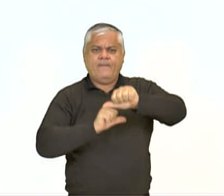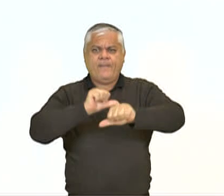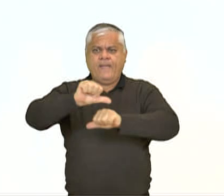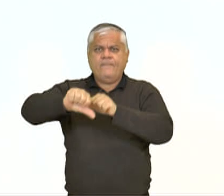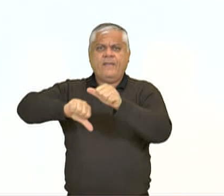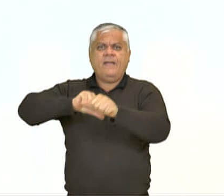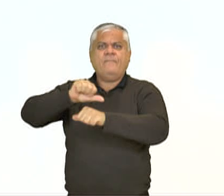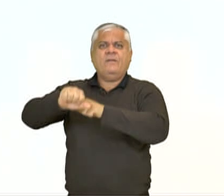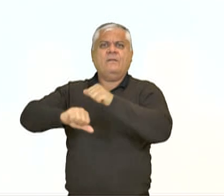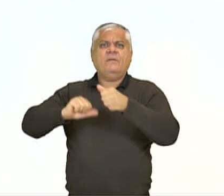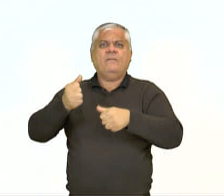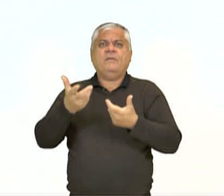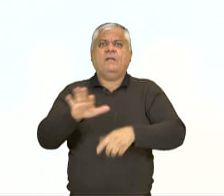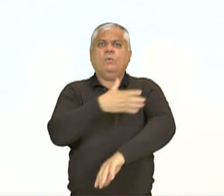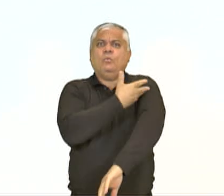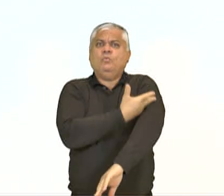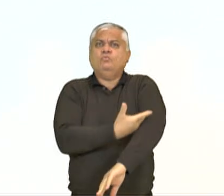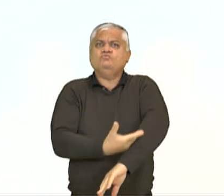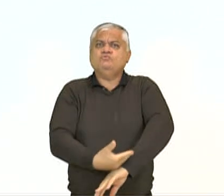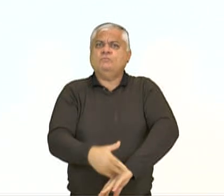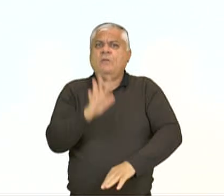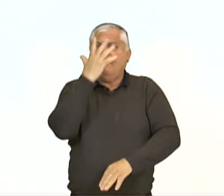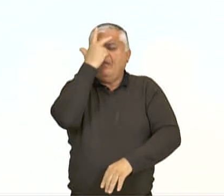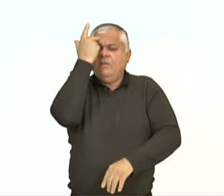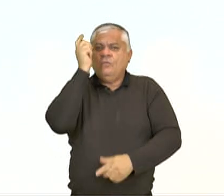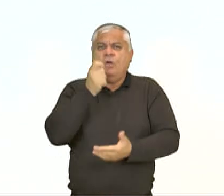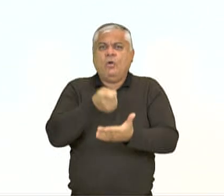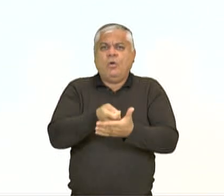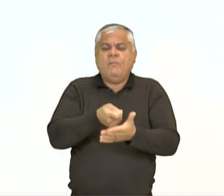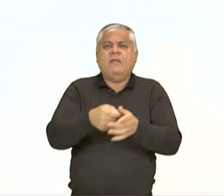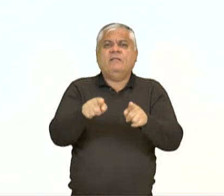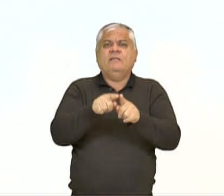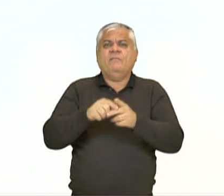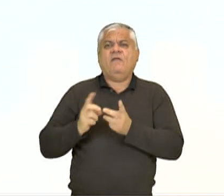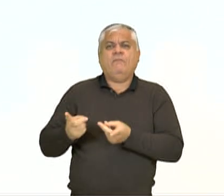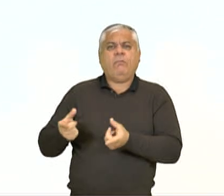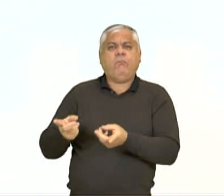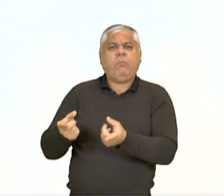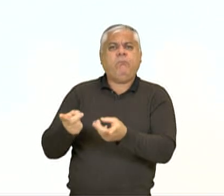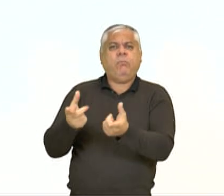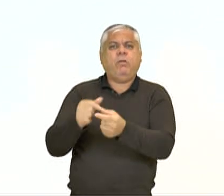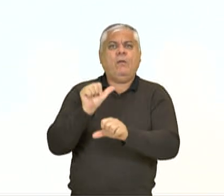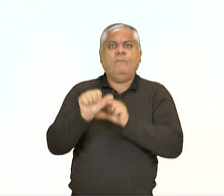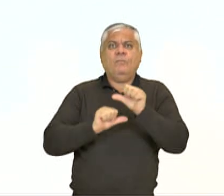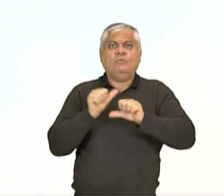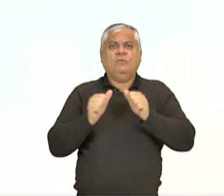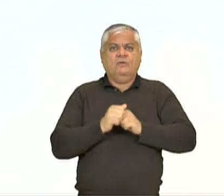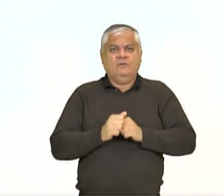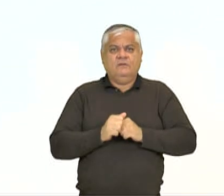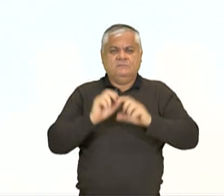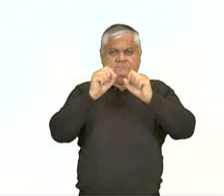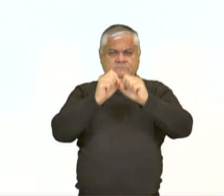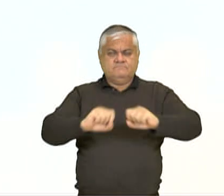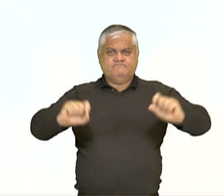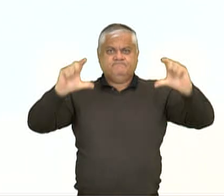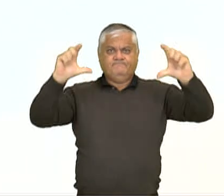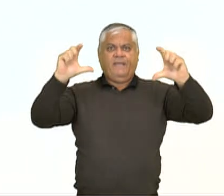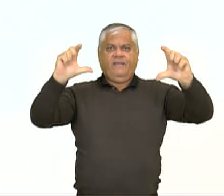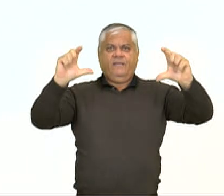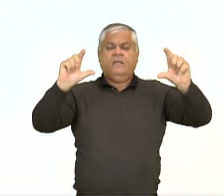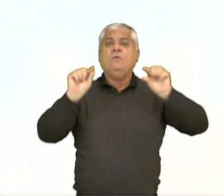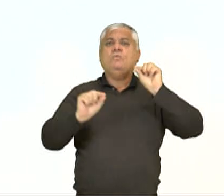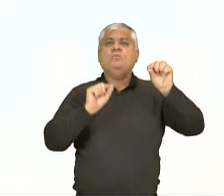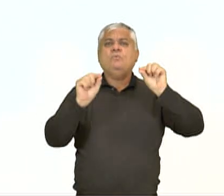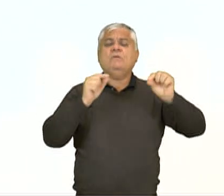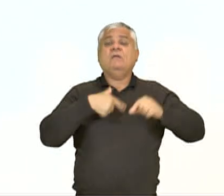modificou os hábitos do consumidor e o modo de vender para sempre. E daí, vocês observando essa manchete, qual é a